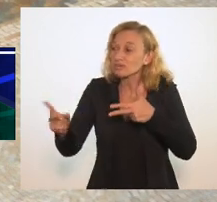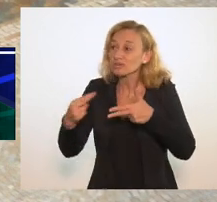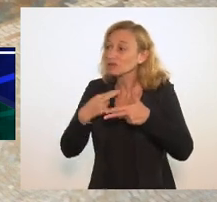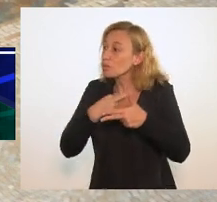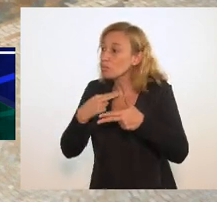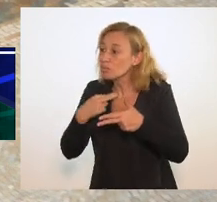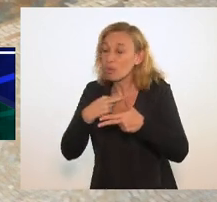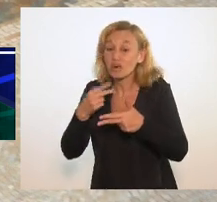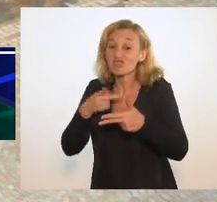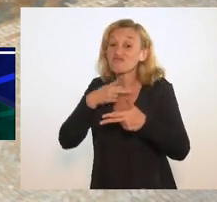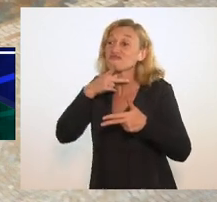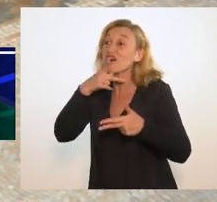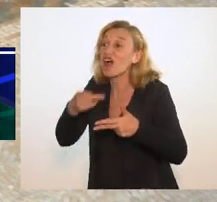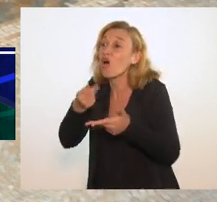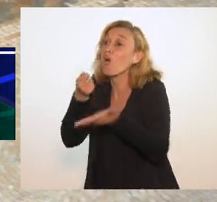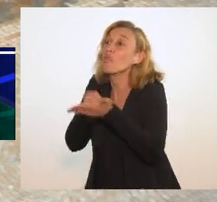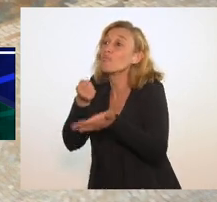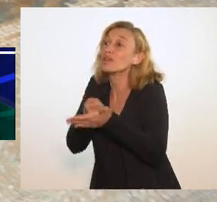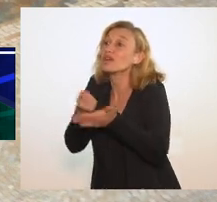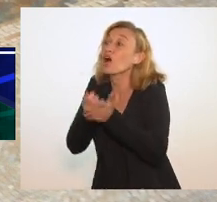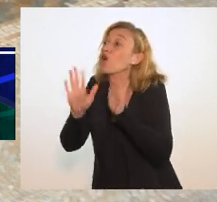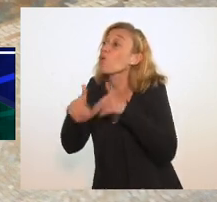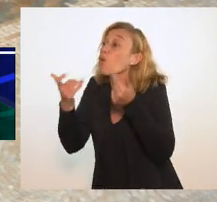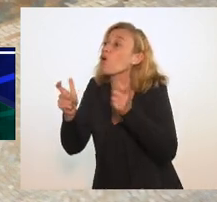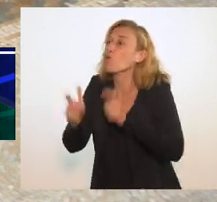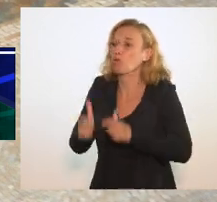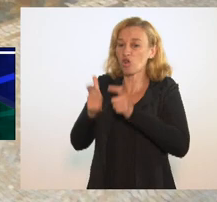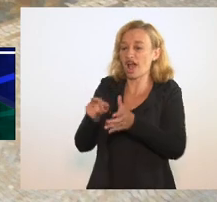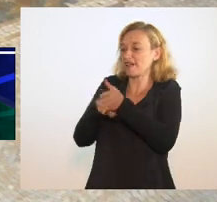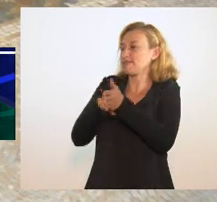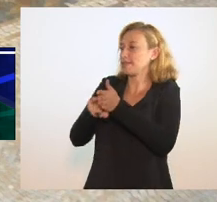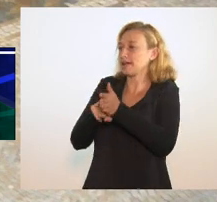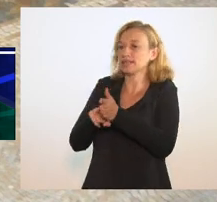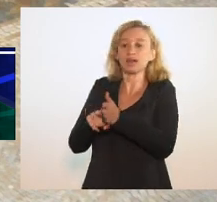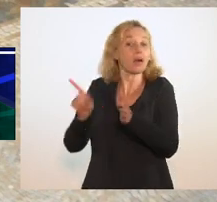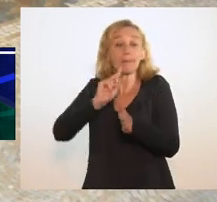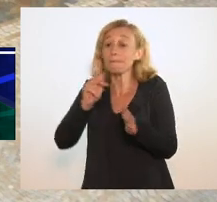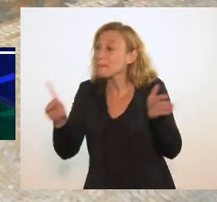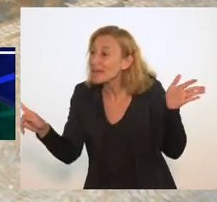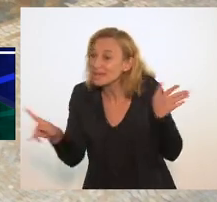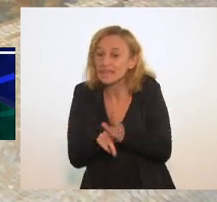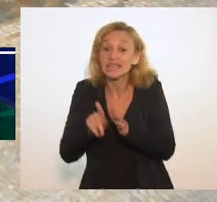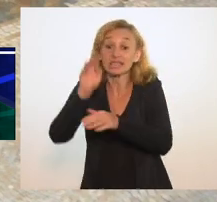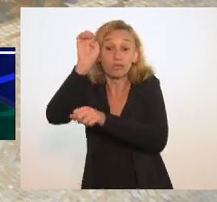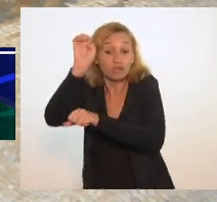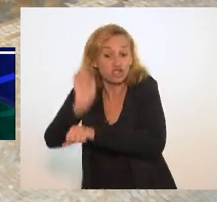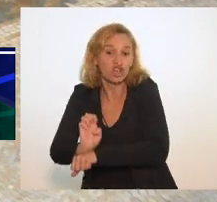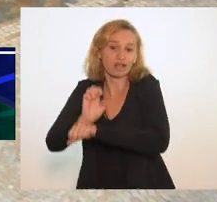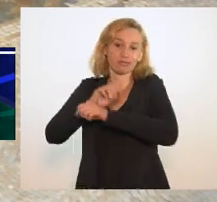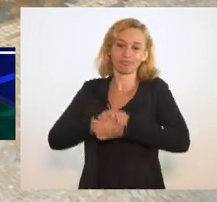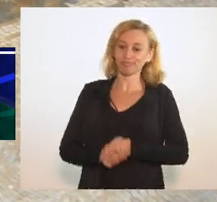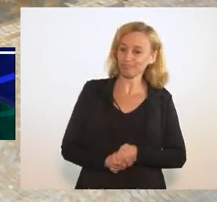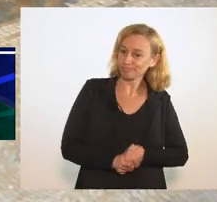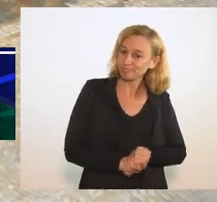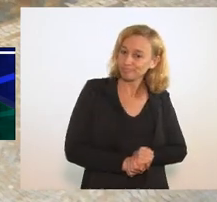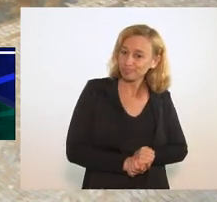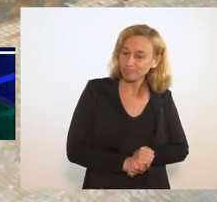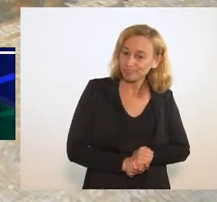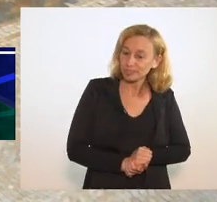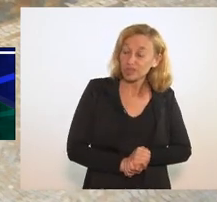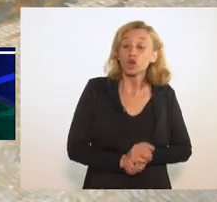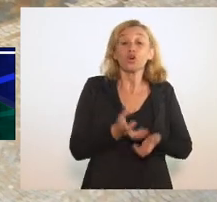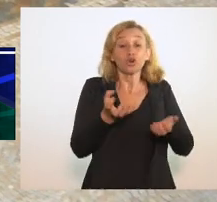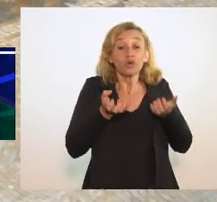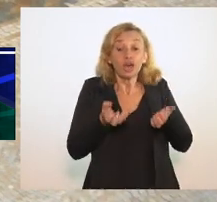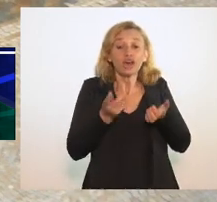ao executivo qual será o órgão fiscalizador. É do governo do Estado. O que eu